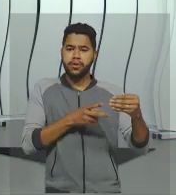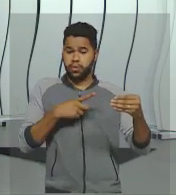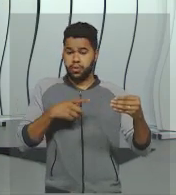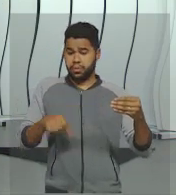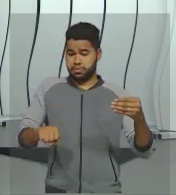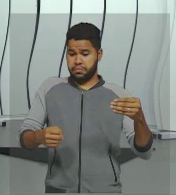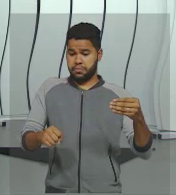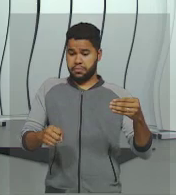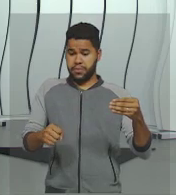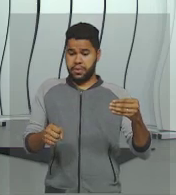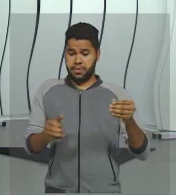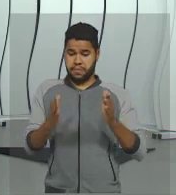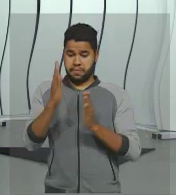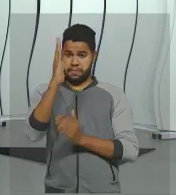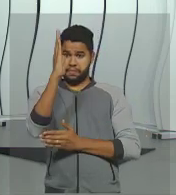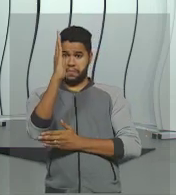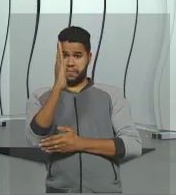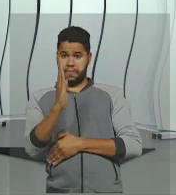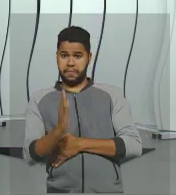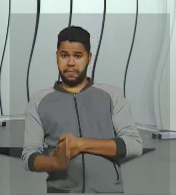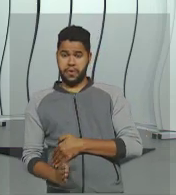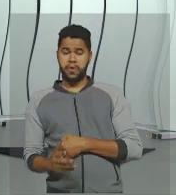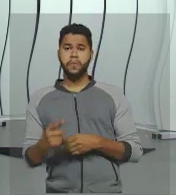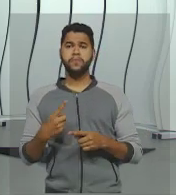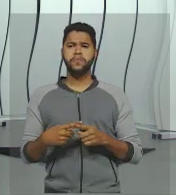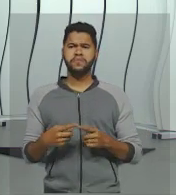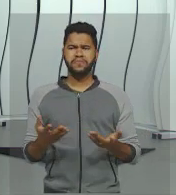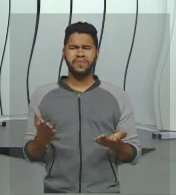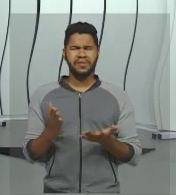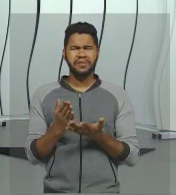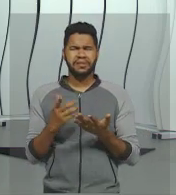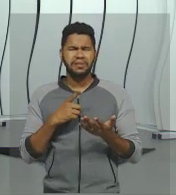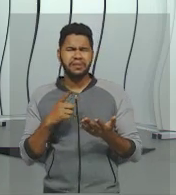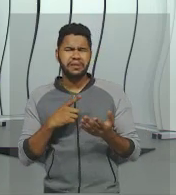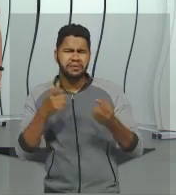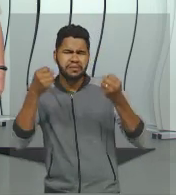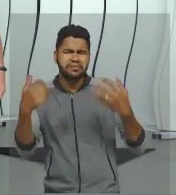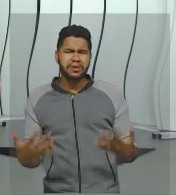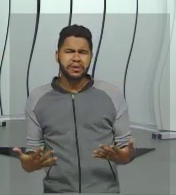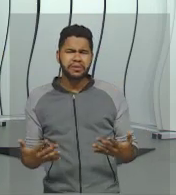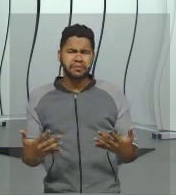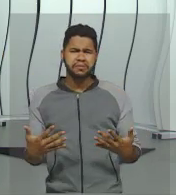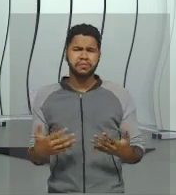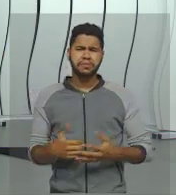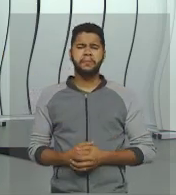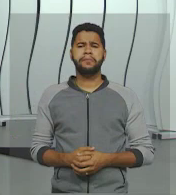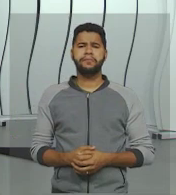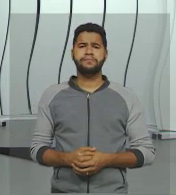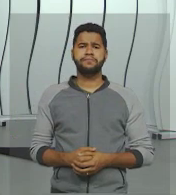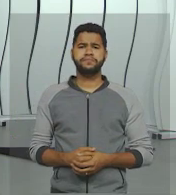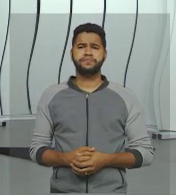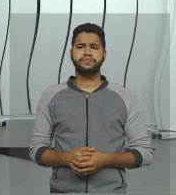dela, geometricamente falando? Será que tem alguma explicação para isso?